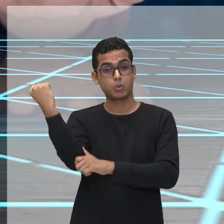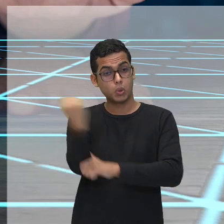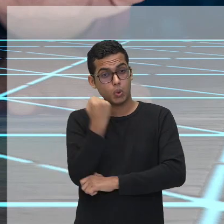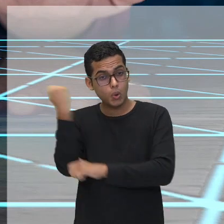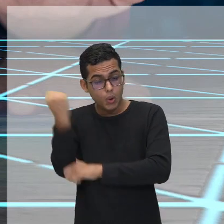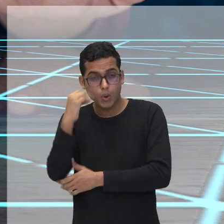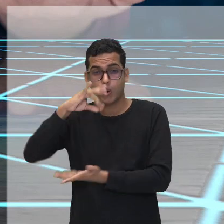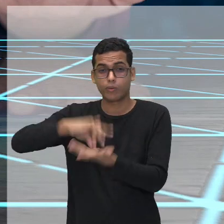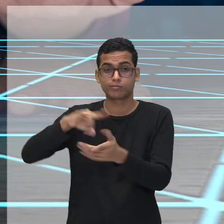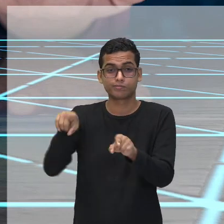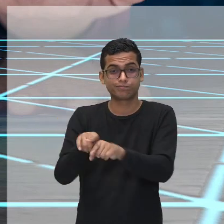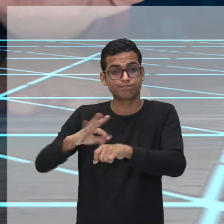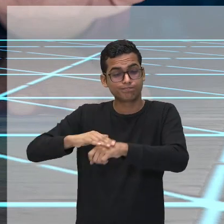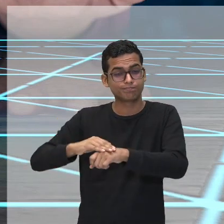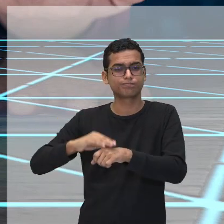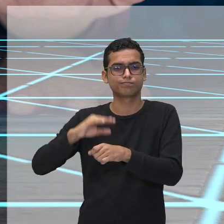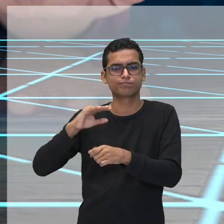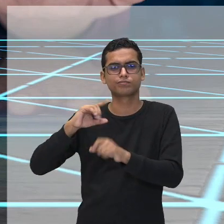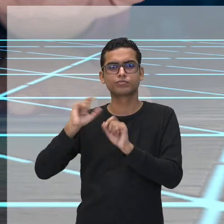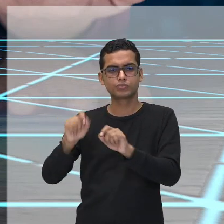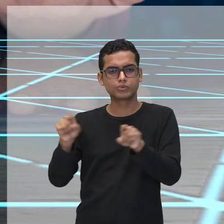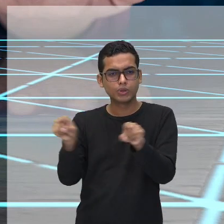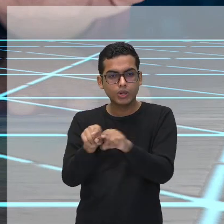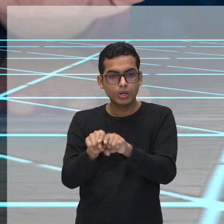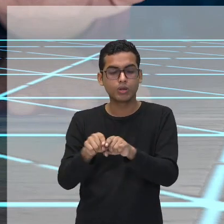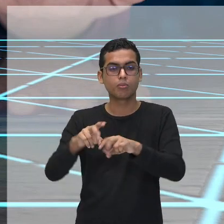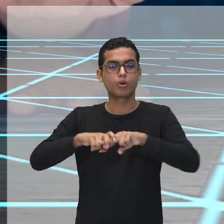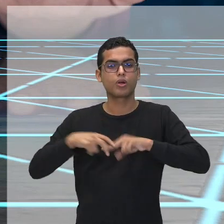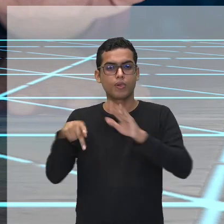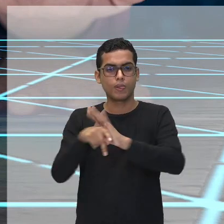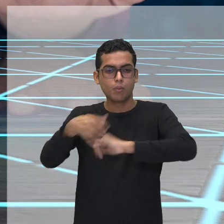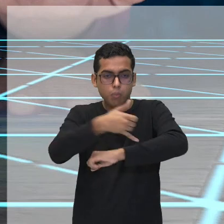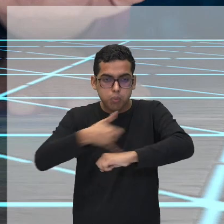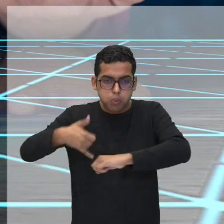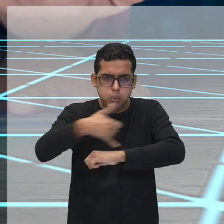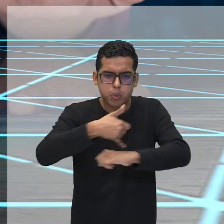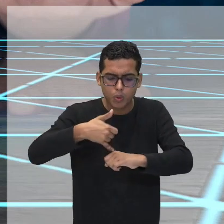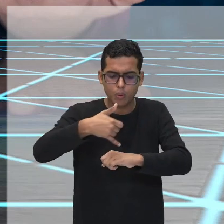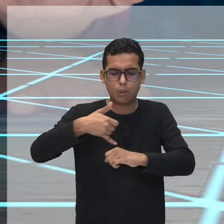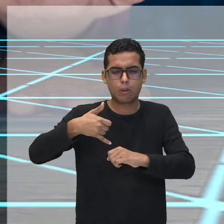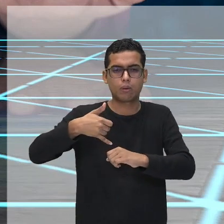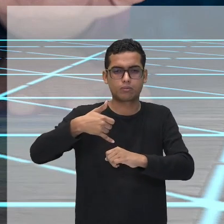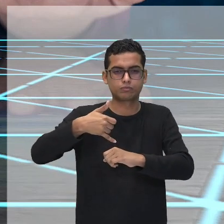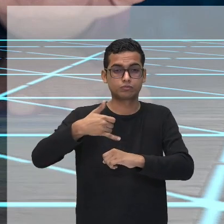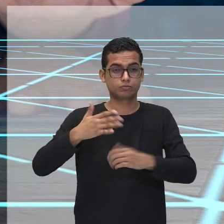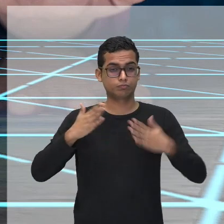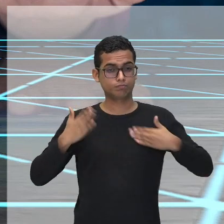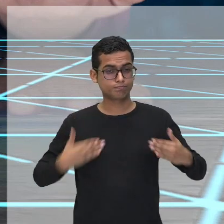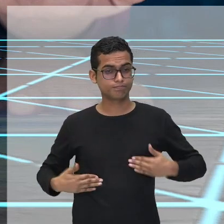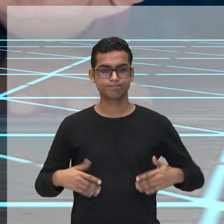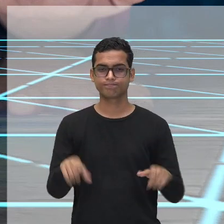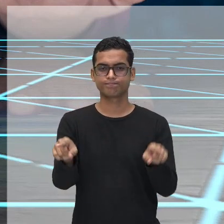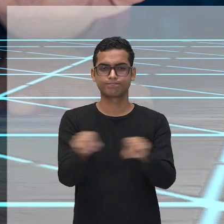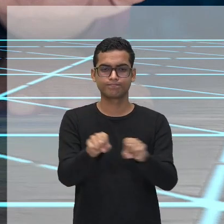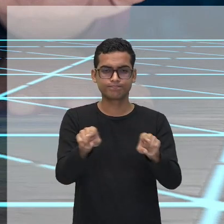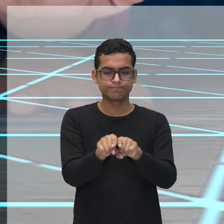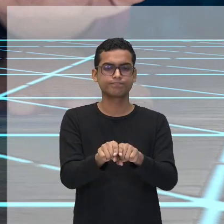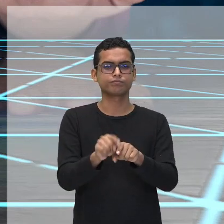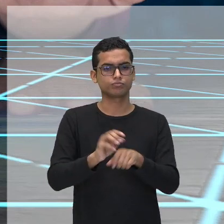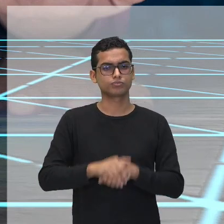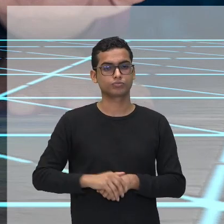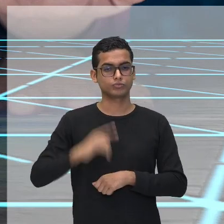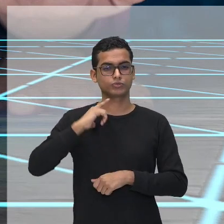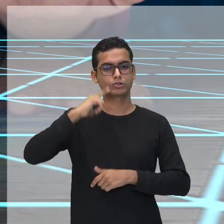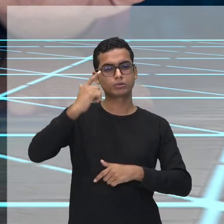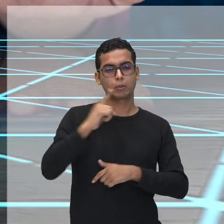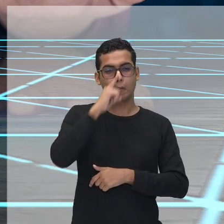pelo acúmulo excessivo de gordura no corpo, sendo então um fator de risco para o desenvolvimento de outros